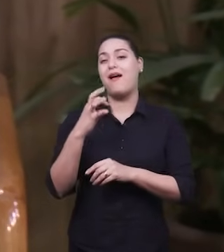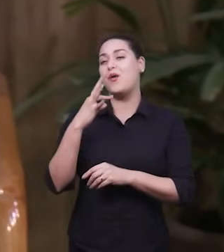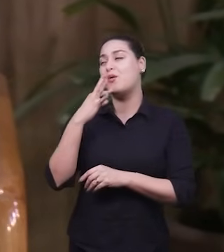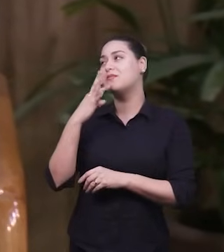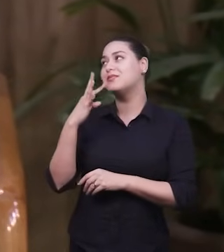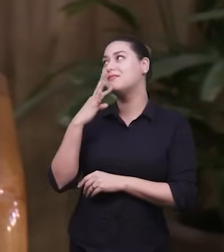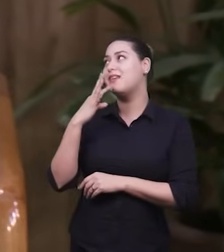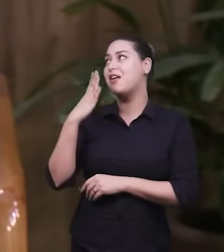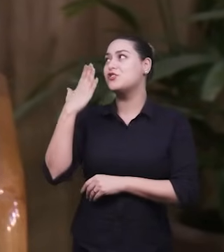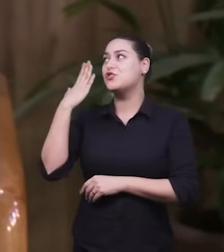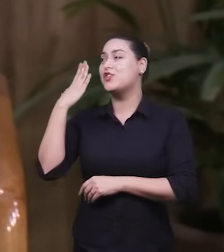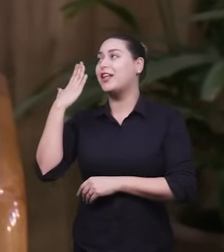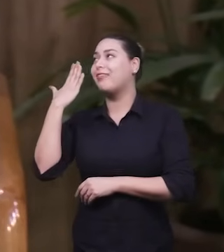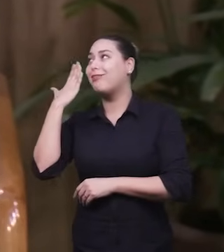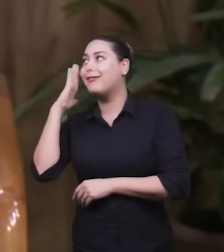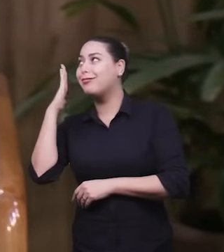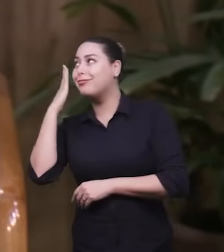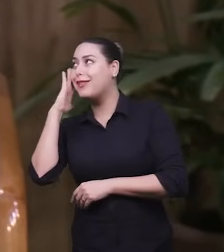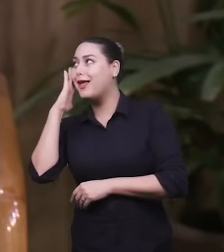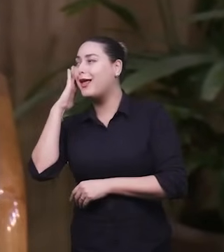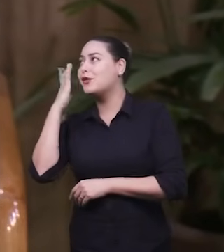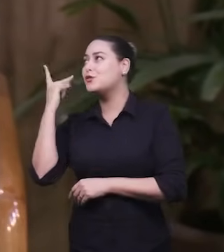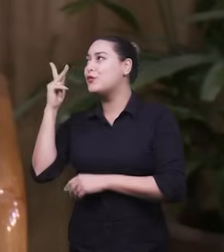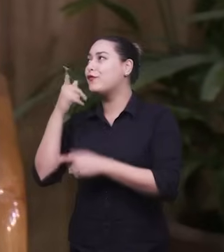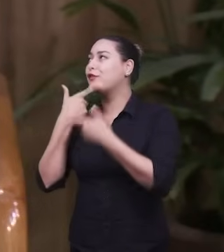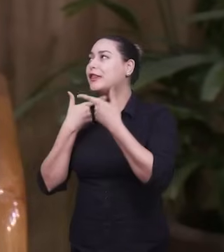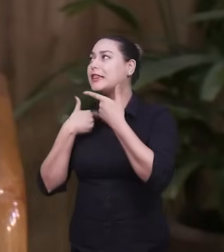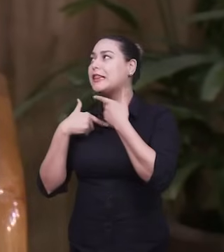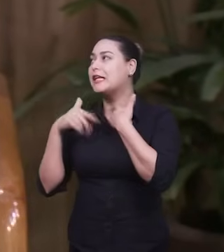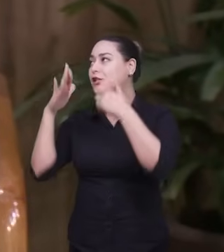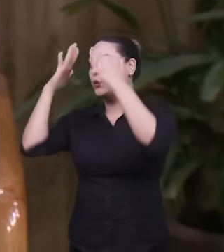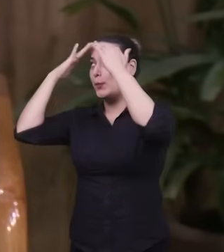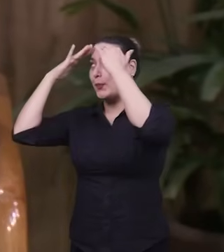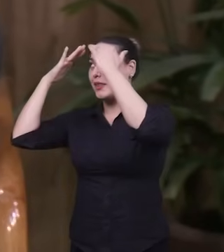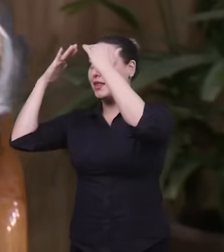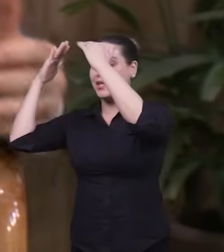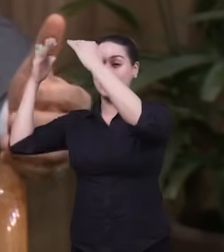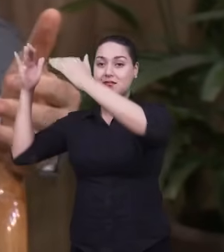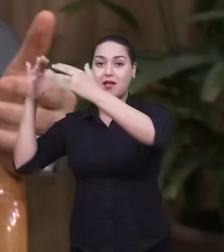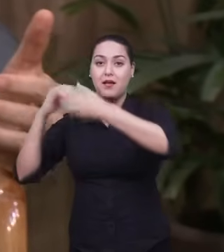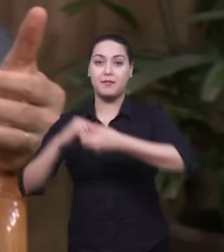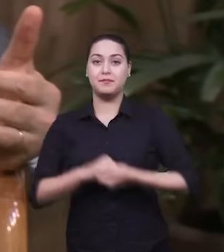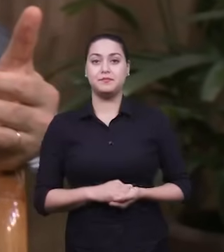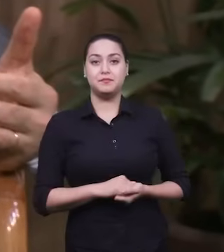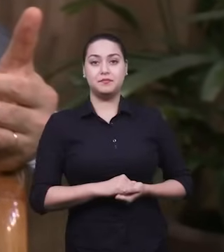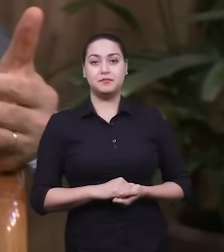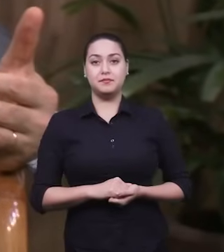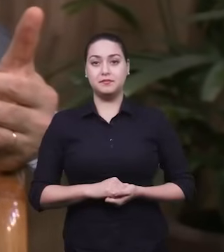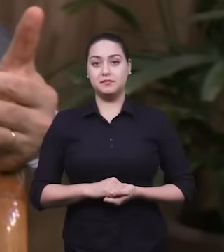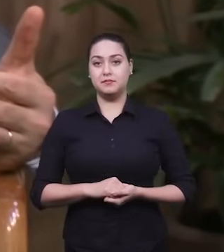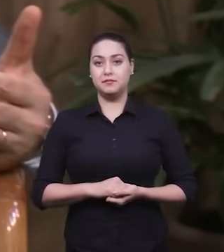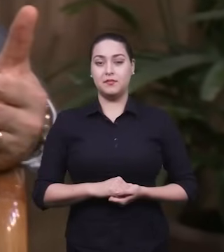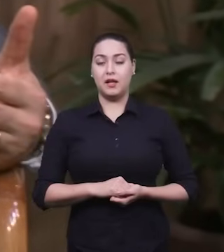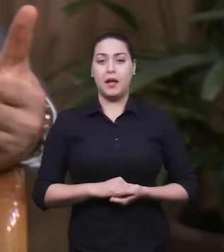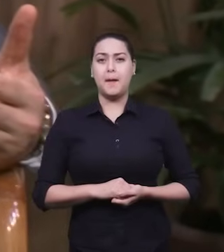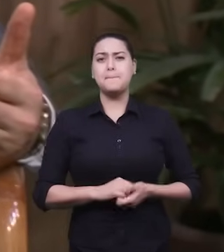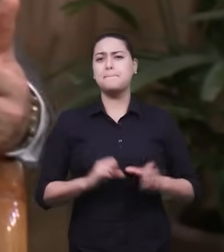de ouvir a voz, de conhecer a Deus, de saber a sua vontade, de viver. Nós